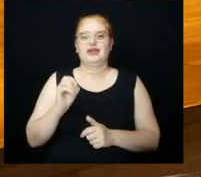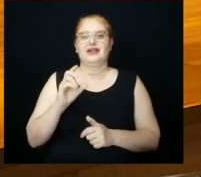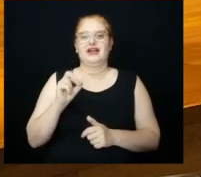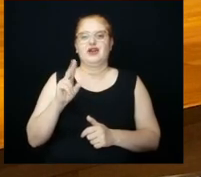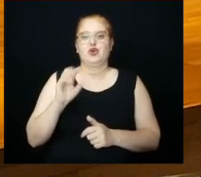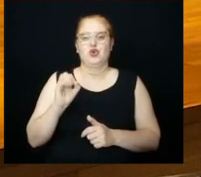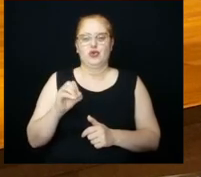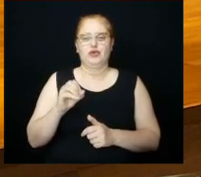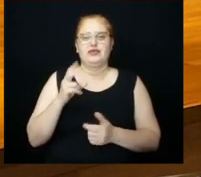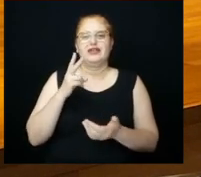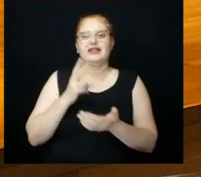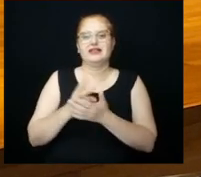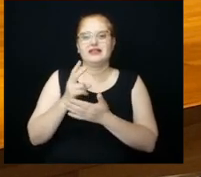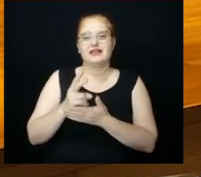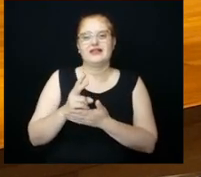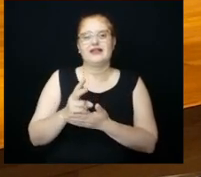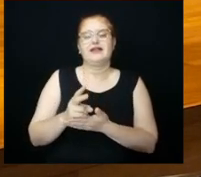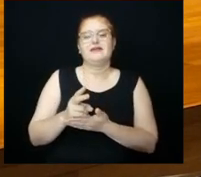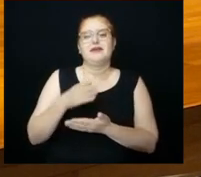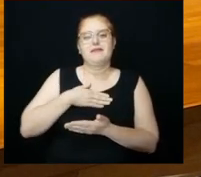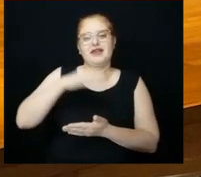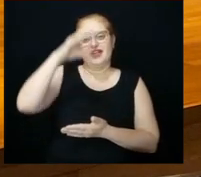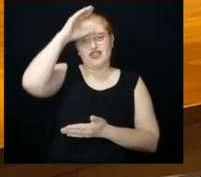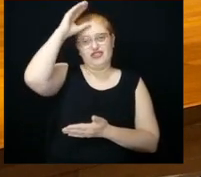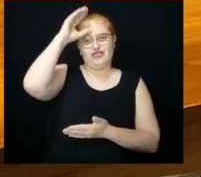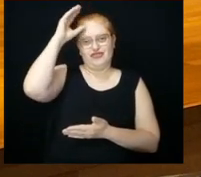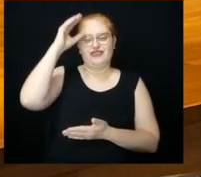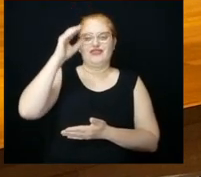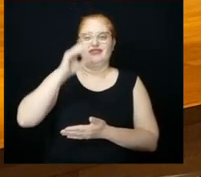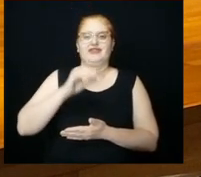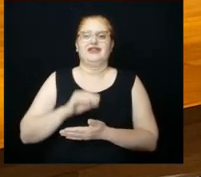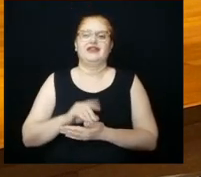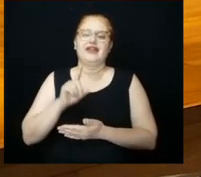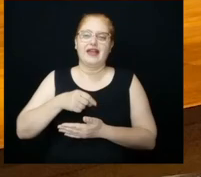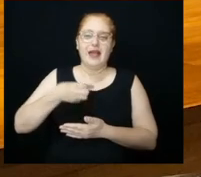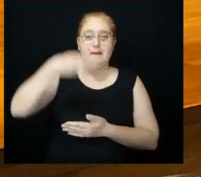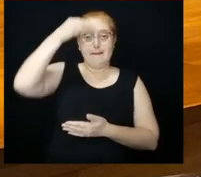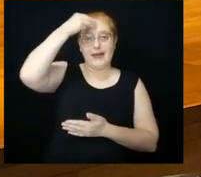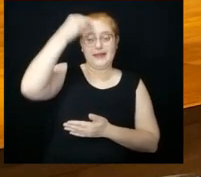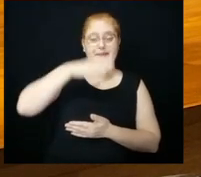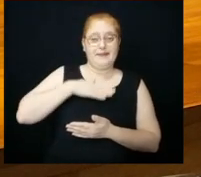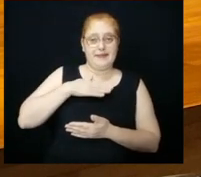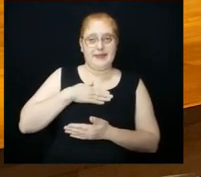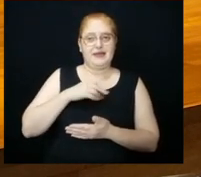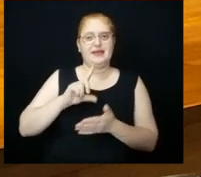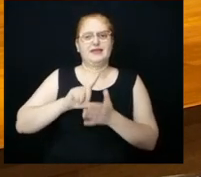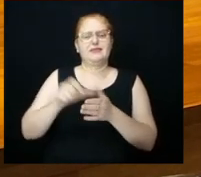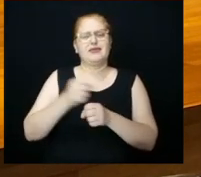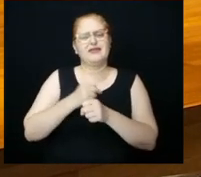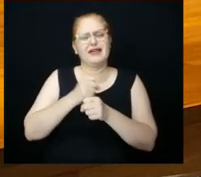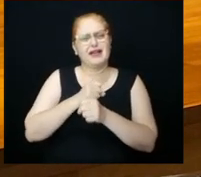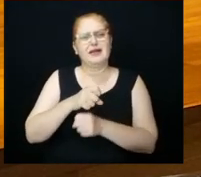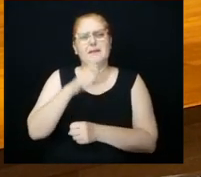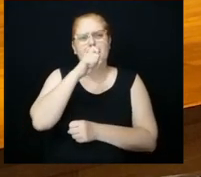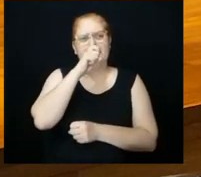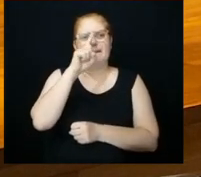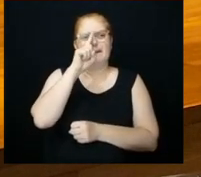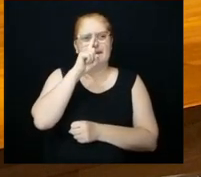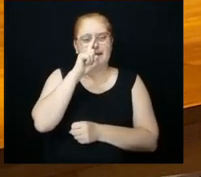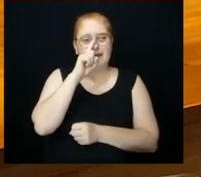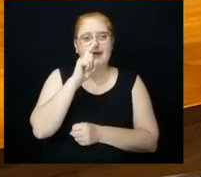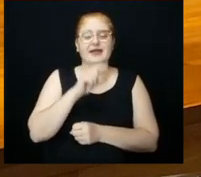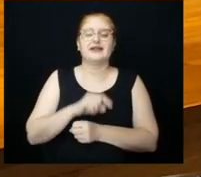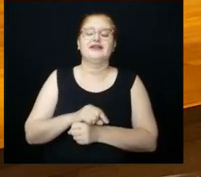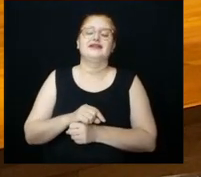mim sempre foi a tia Rosa. Anos depois, naquela tarde, os meus pais levaram-me à casa da tia Rosa. O meu